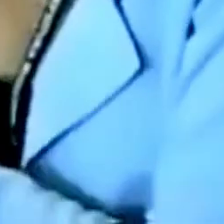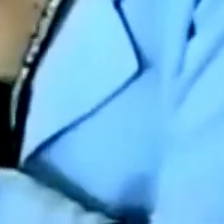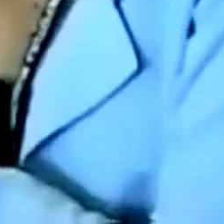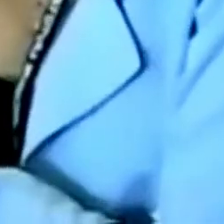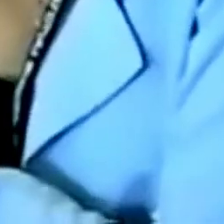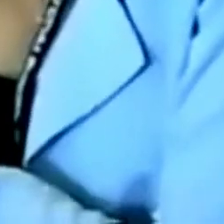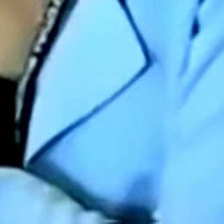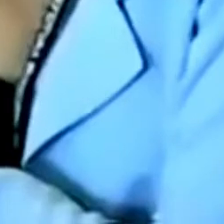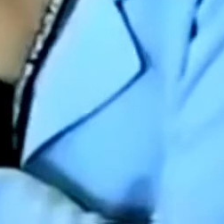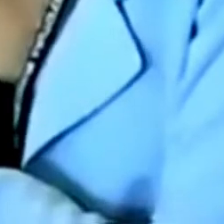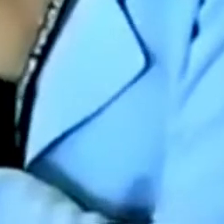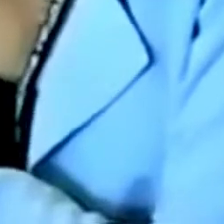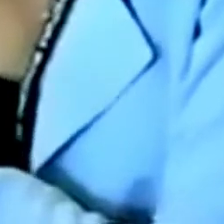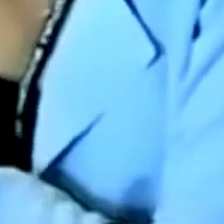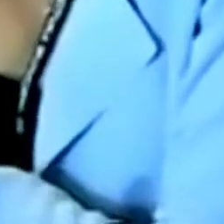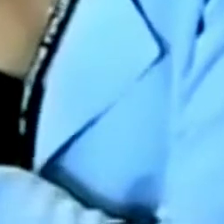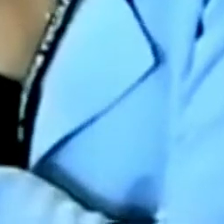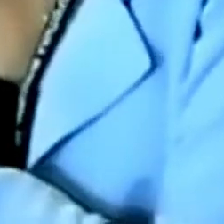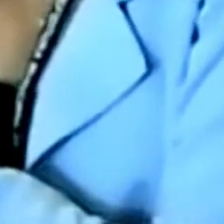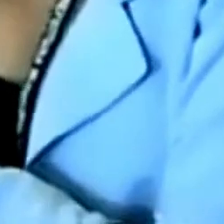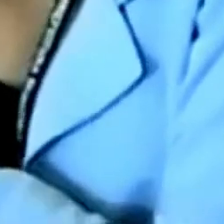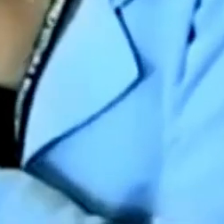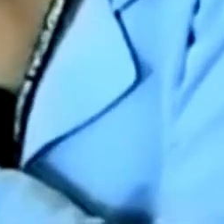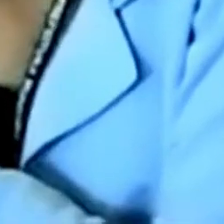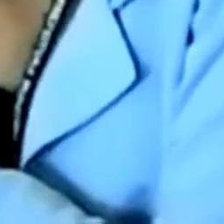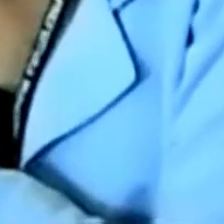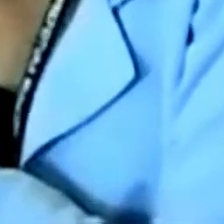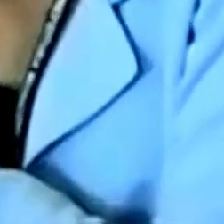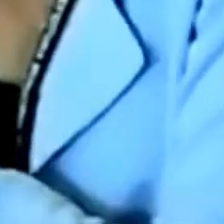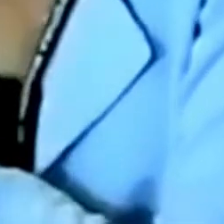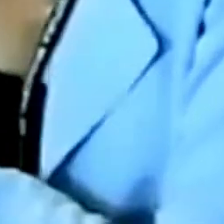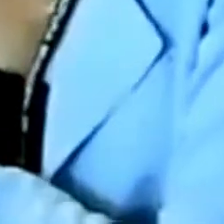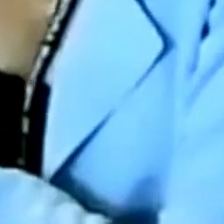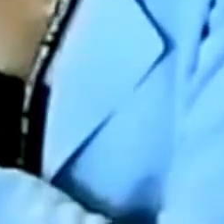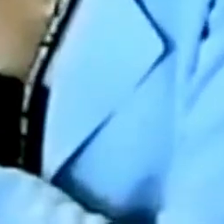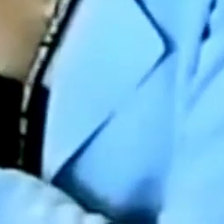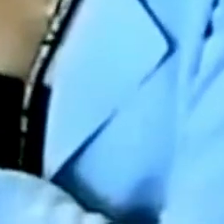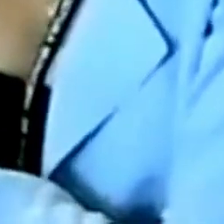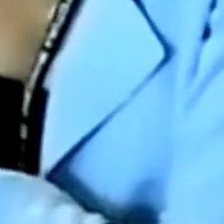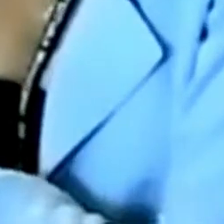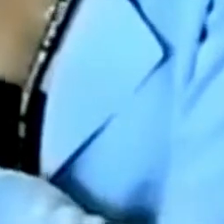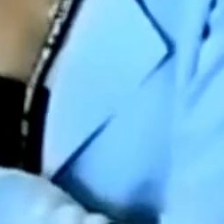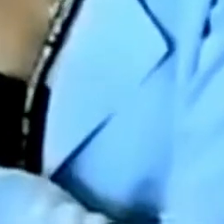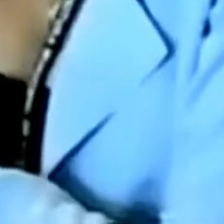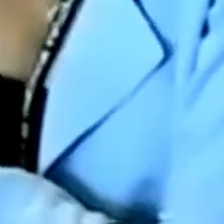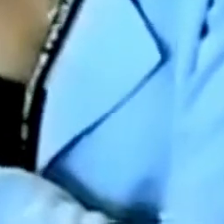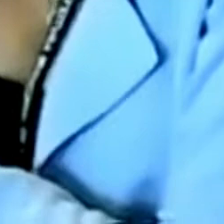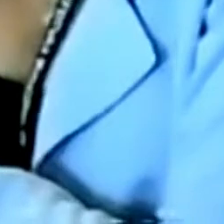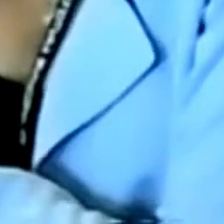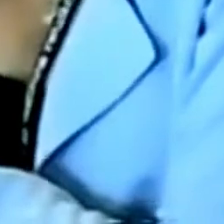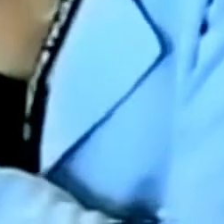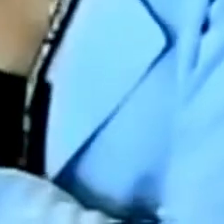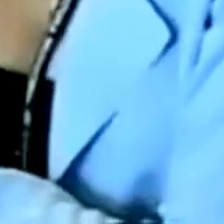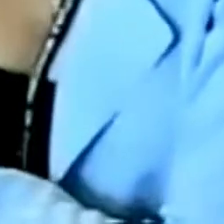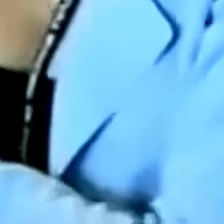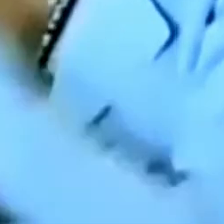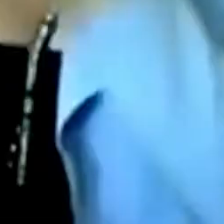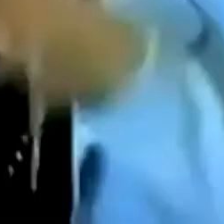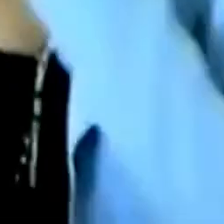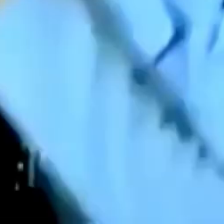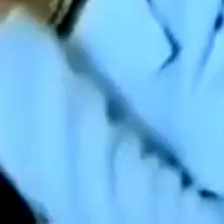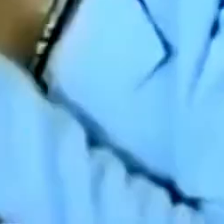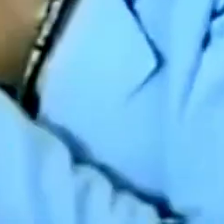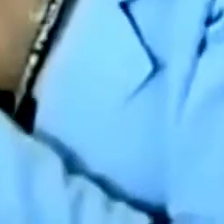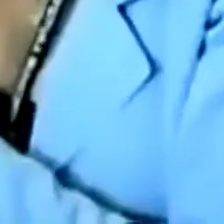Nenhuma Dúvida quando a decisão de humanidade talvez vocês estejam falando